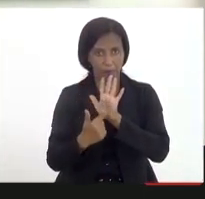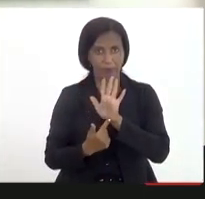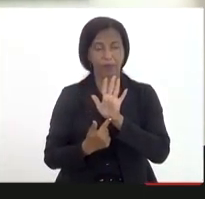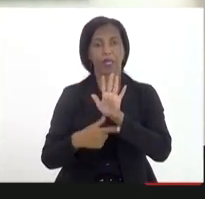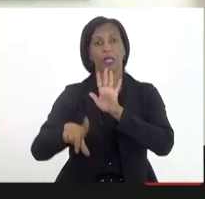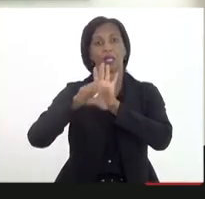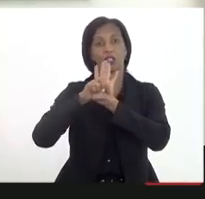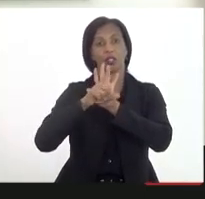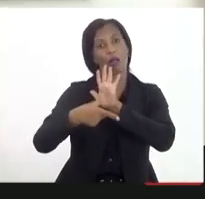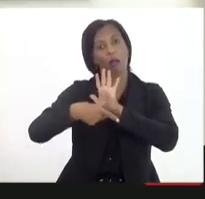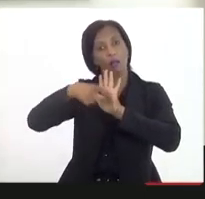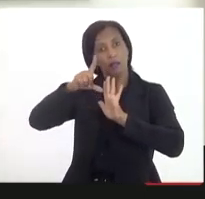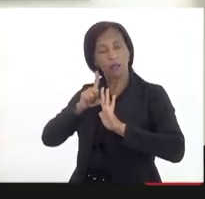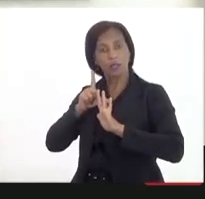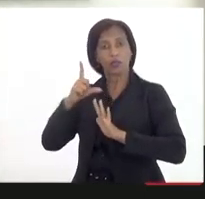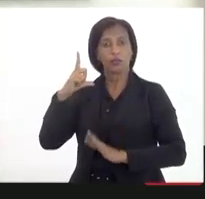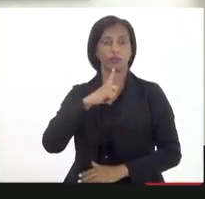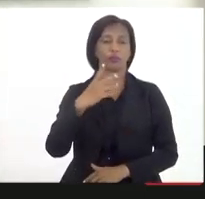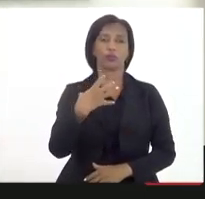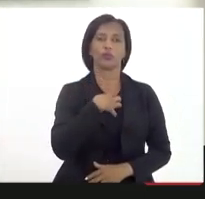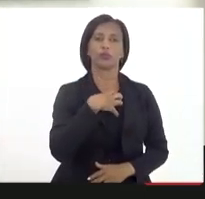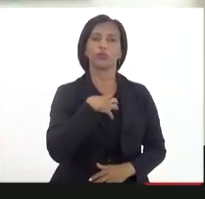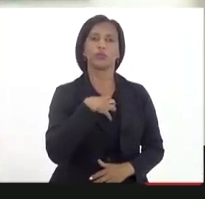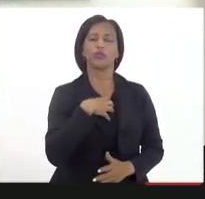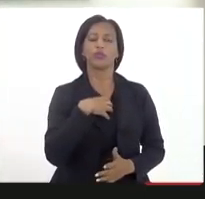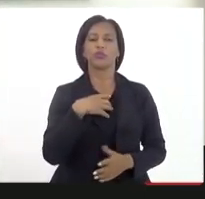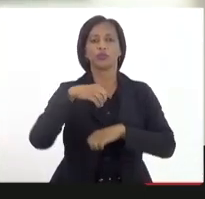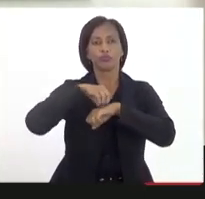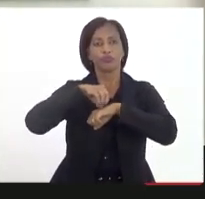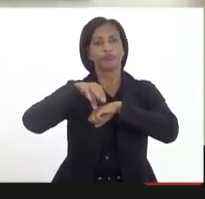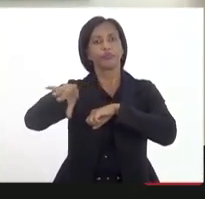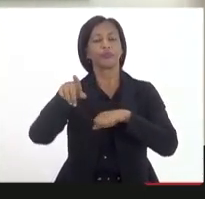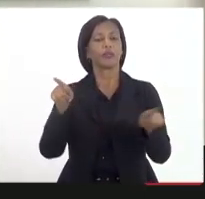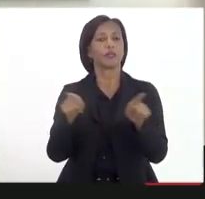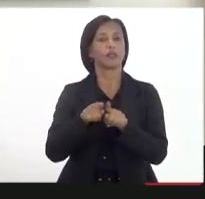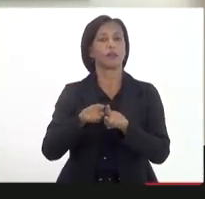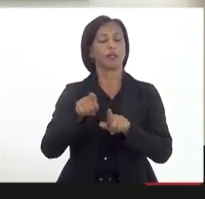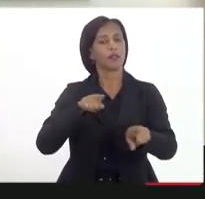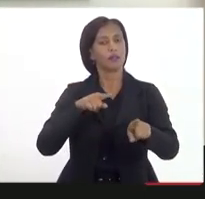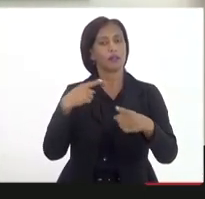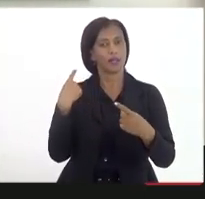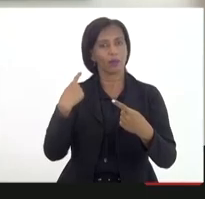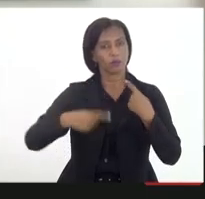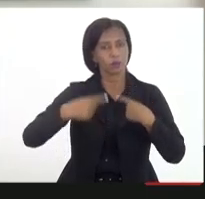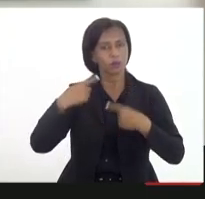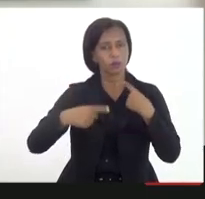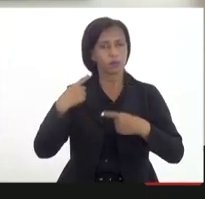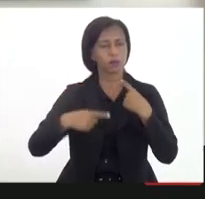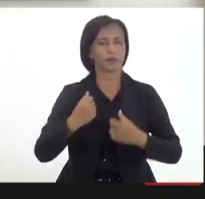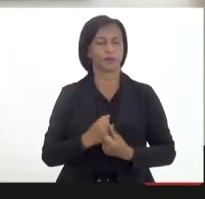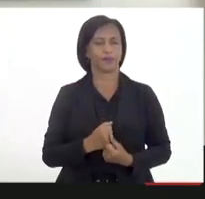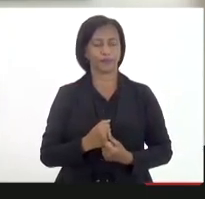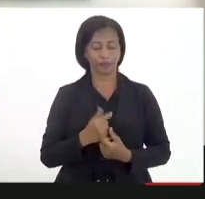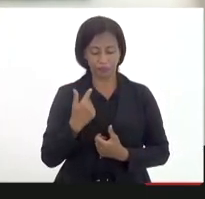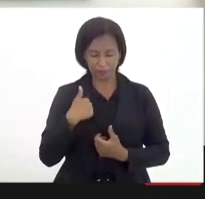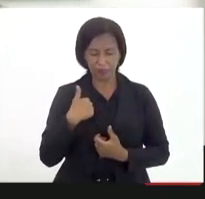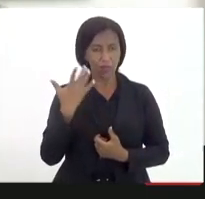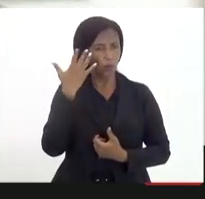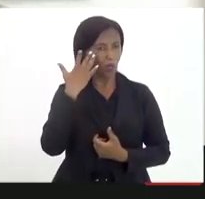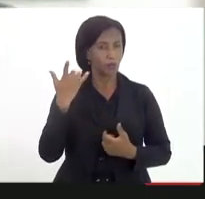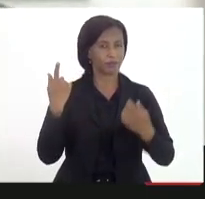legislaturas anteriores no sentido de encaminhar também esse essa discussão e eu considero absolutamente